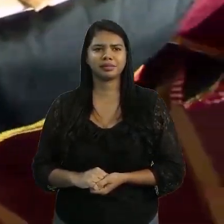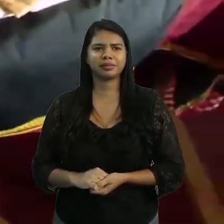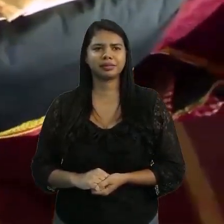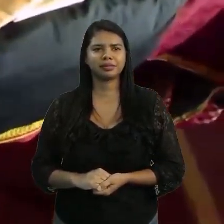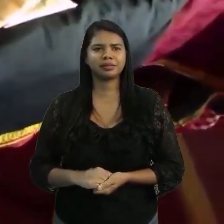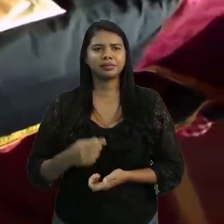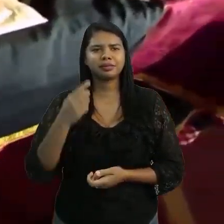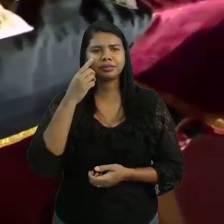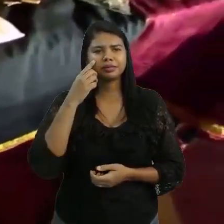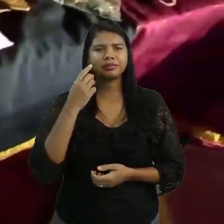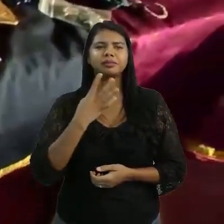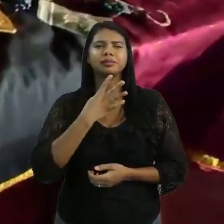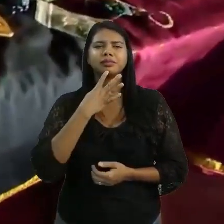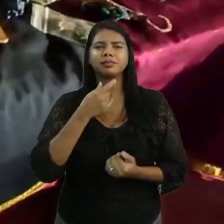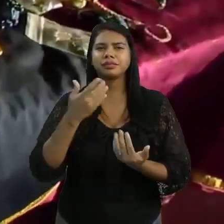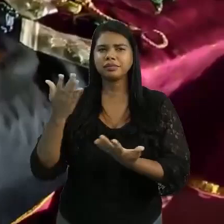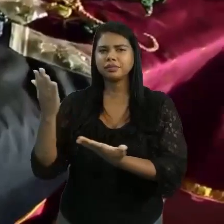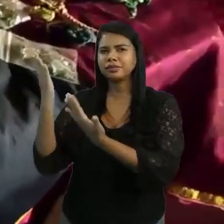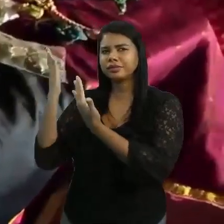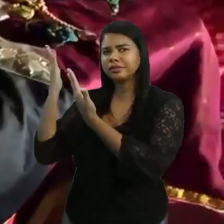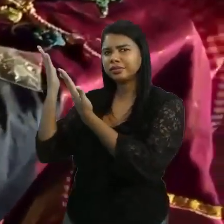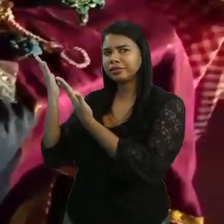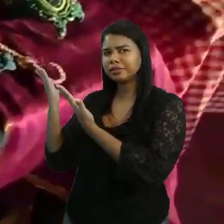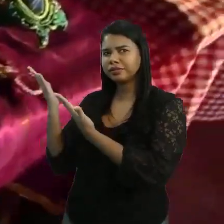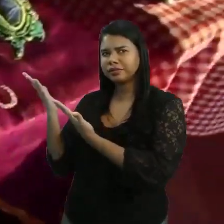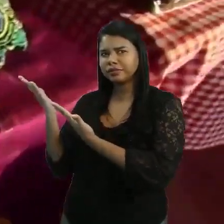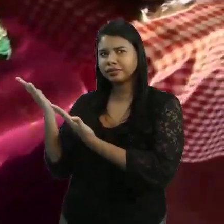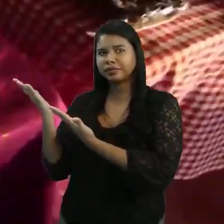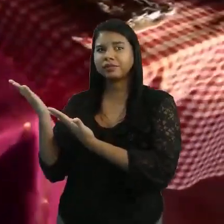Vishwaram Sachi Dhanandarupam